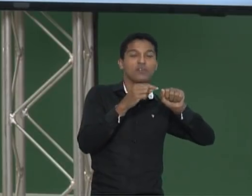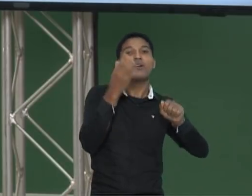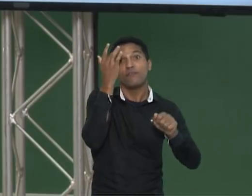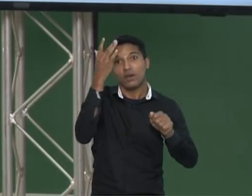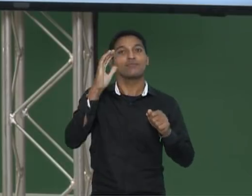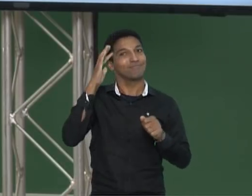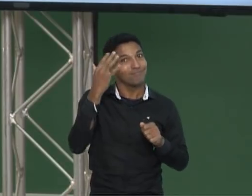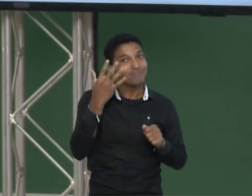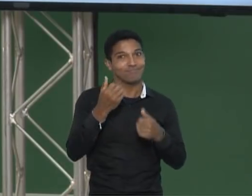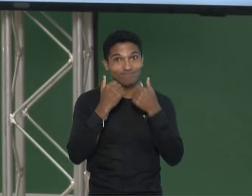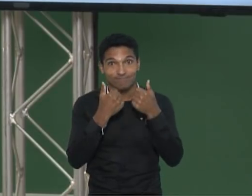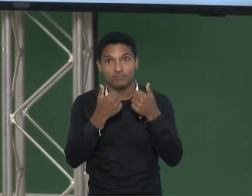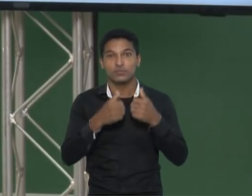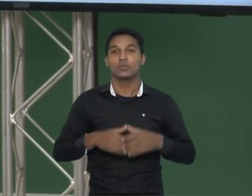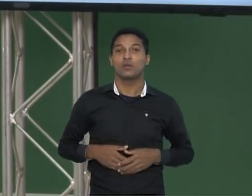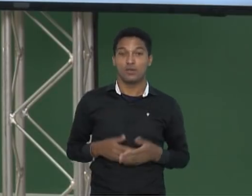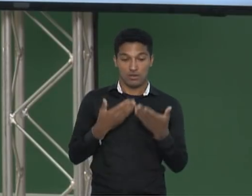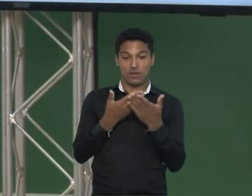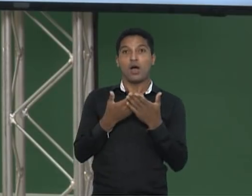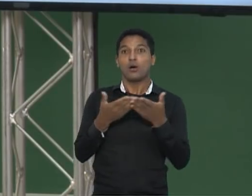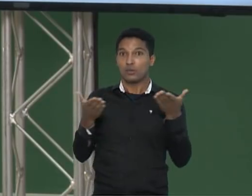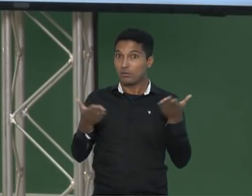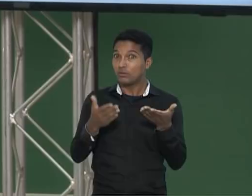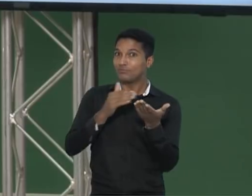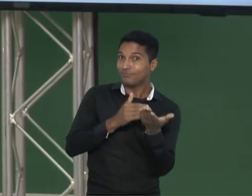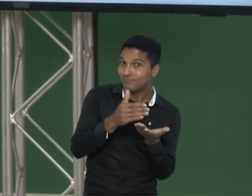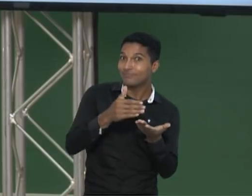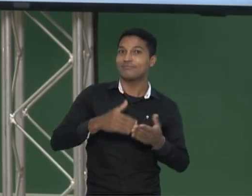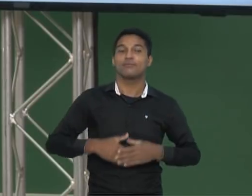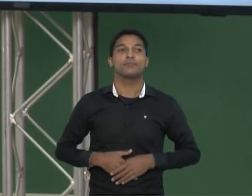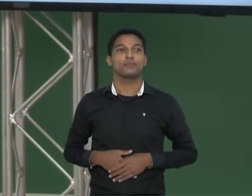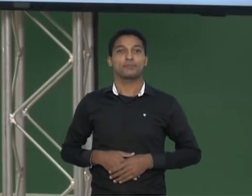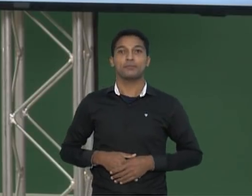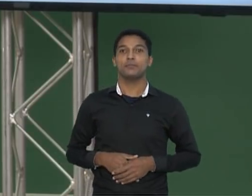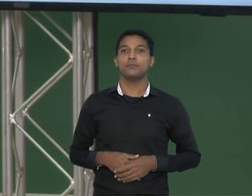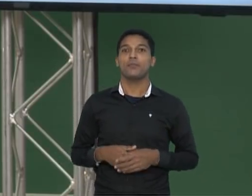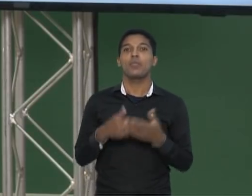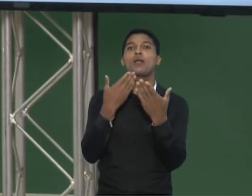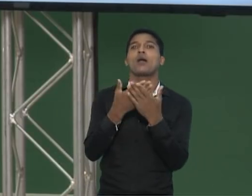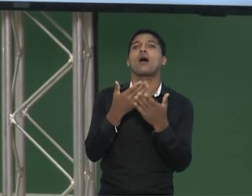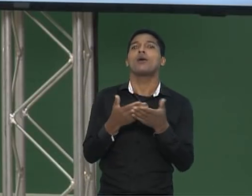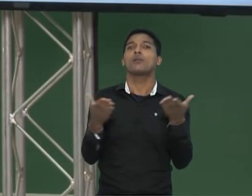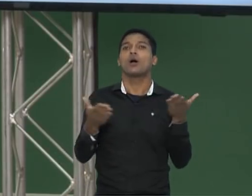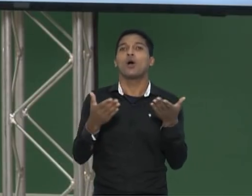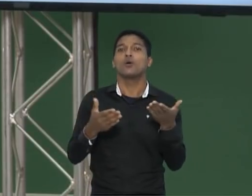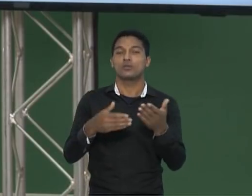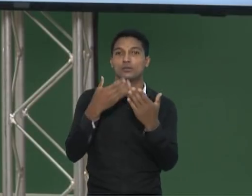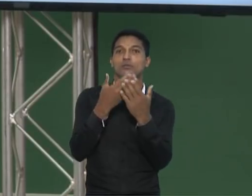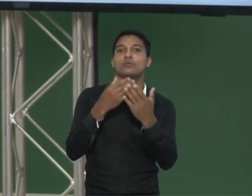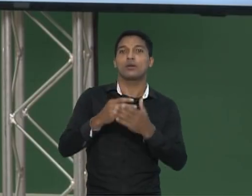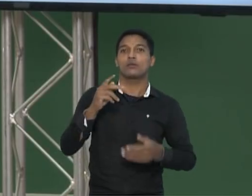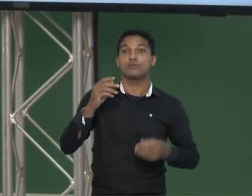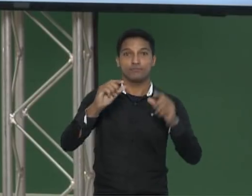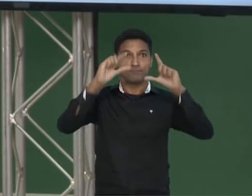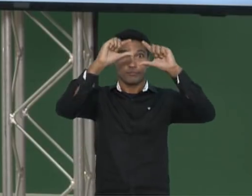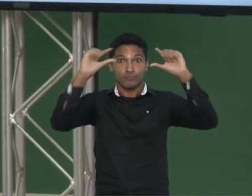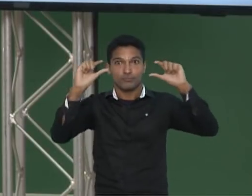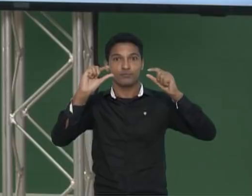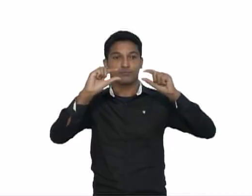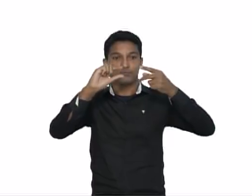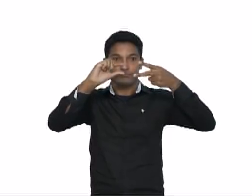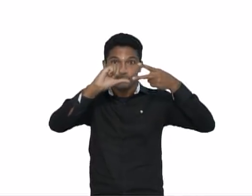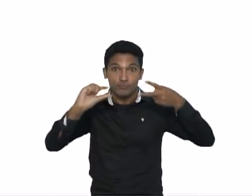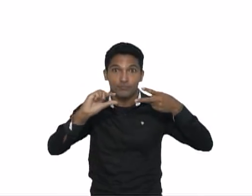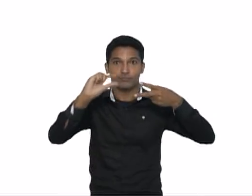Certinho? Vamos para a aula de hoje, então? Vamos lá? Então, na aula de hoje, vamos ver a propriedade distributiva. E